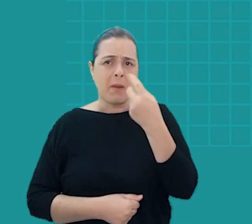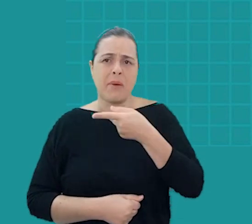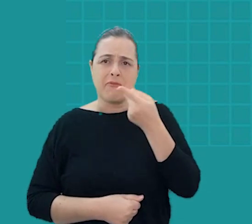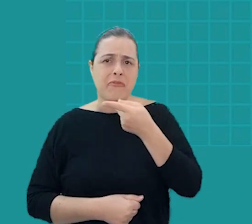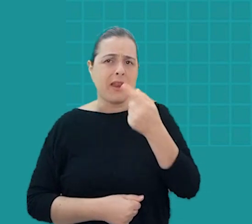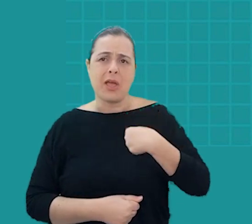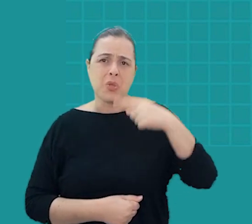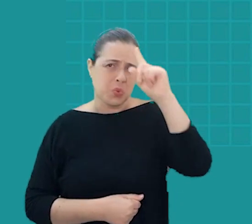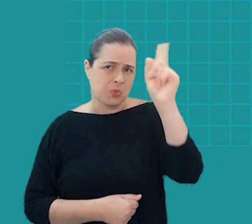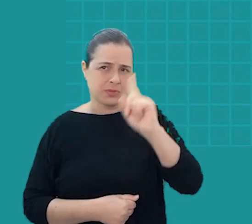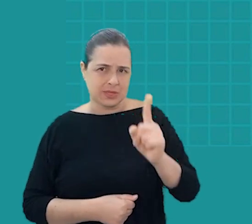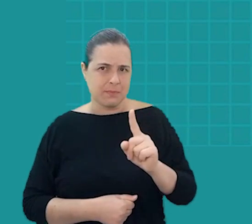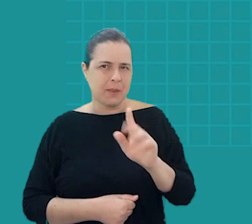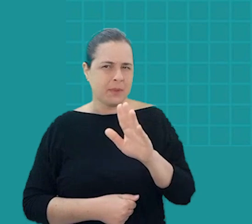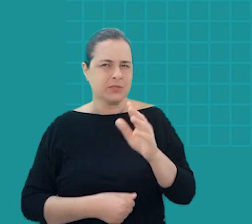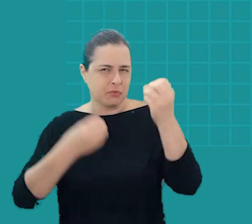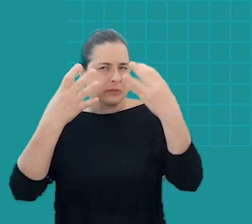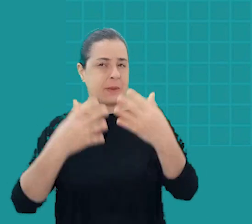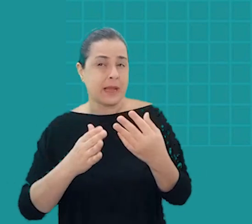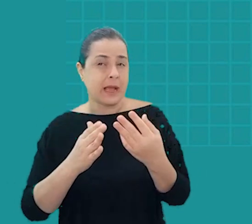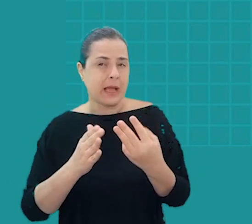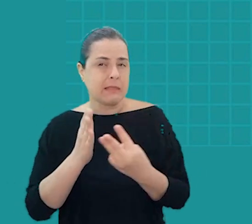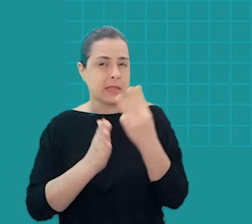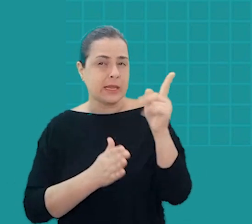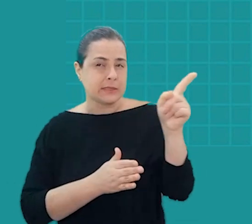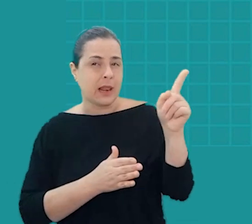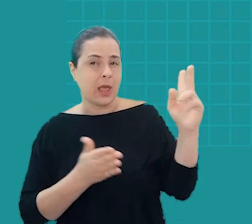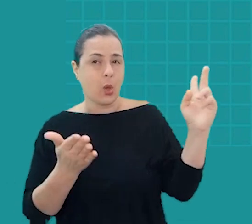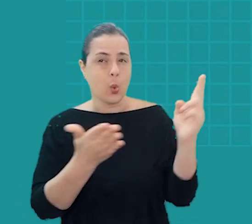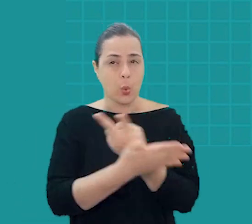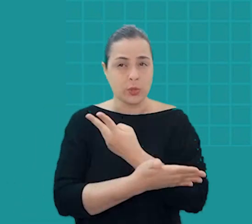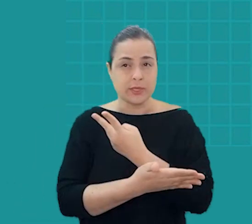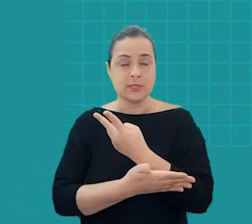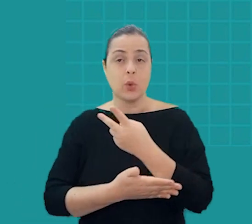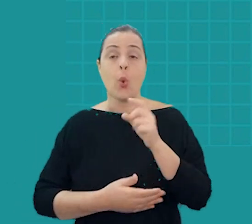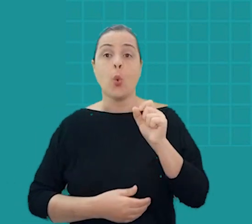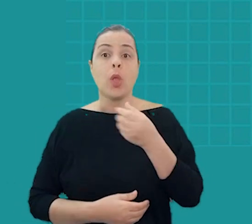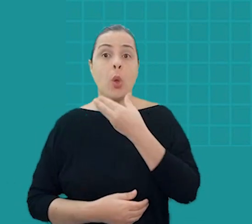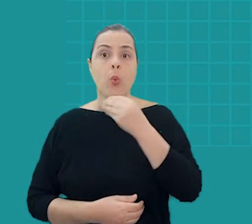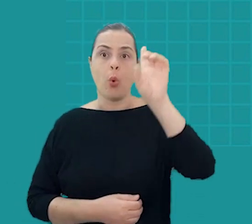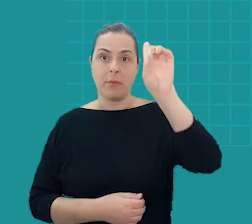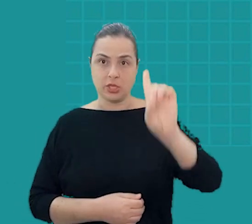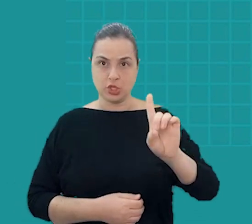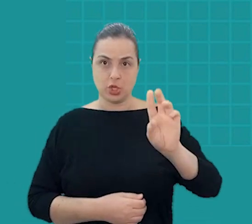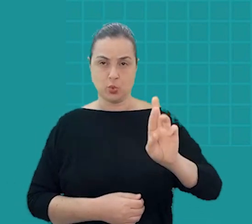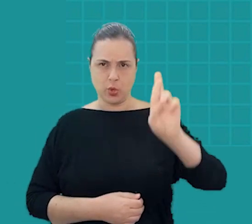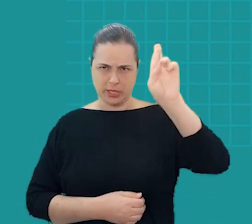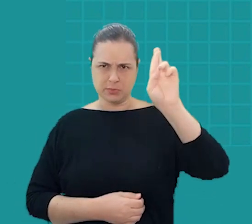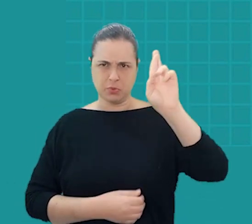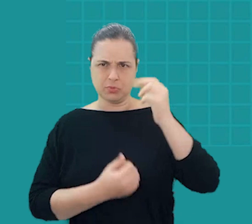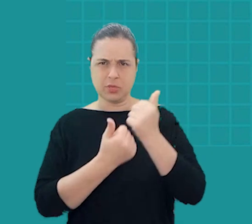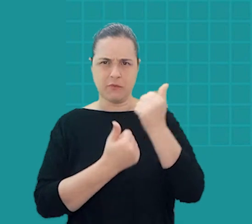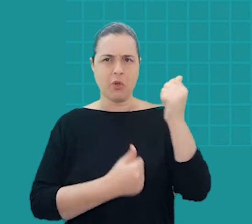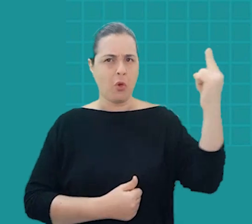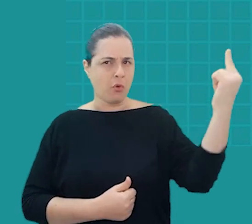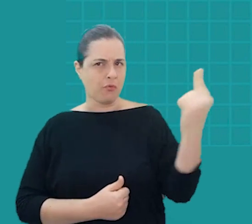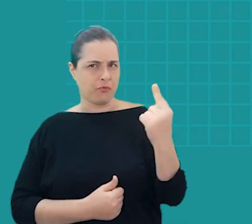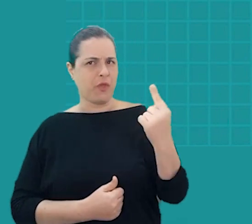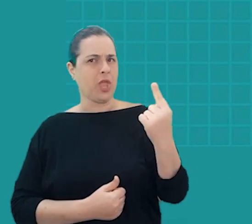coisas que me aconteceram lá. Primeiro, o recebimento do diretor. O diretor veio me receber e ele fez 3